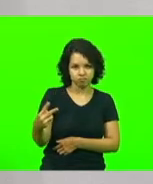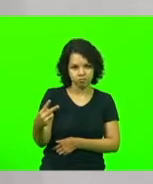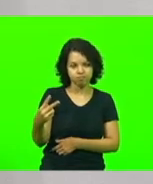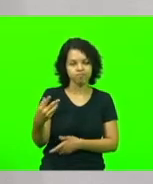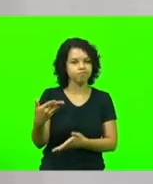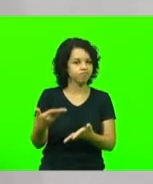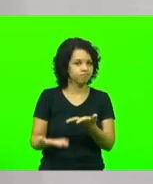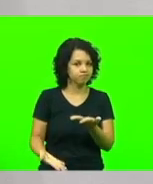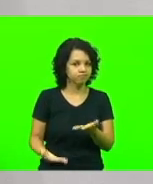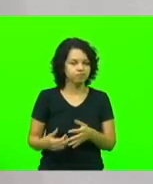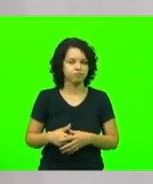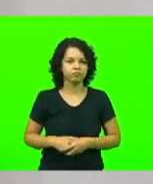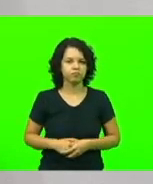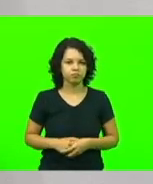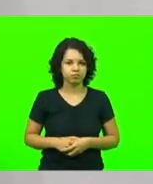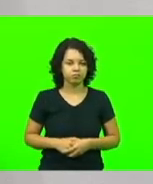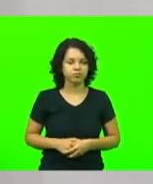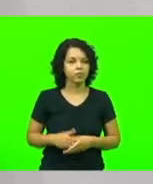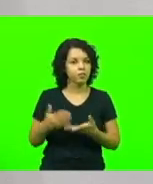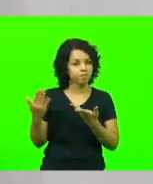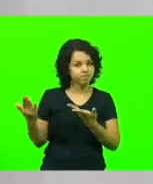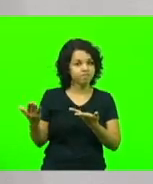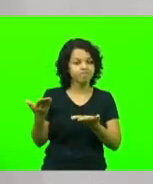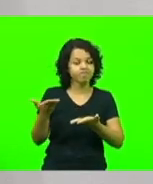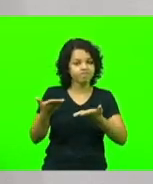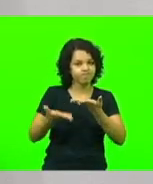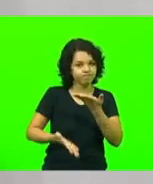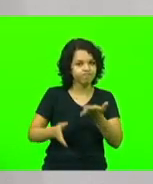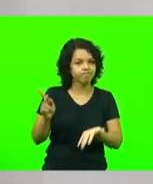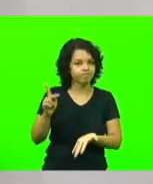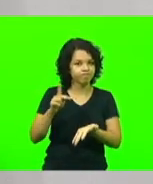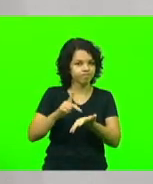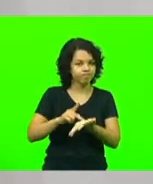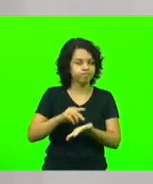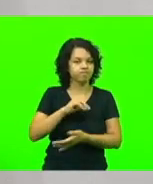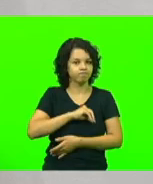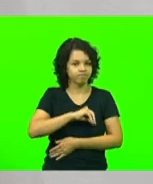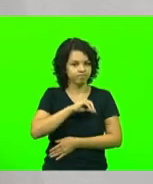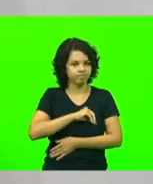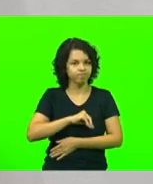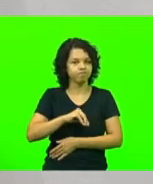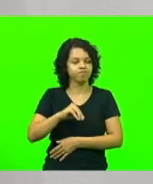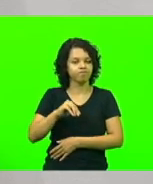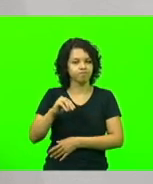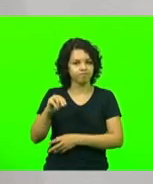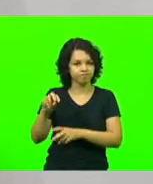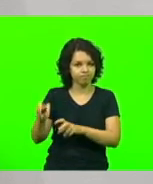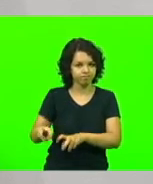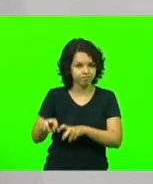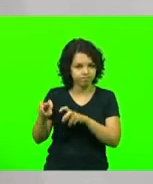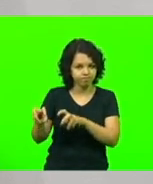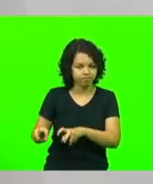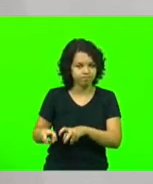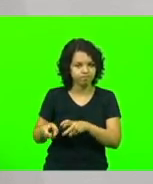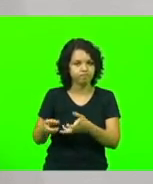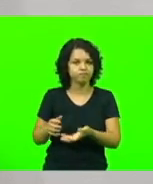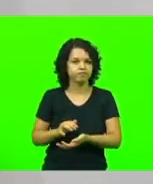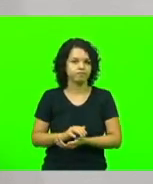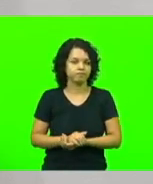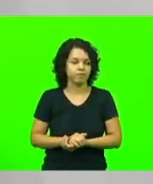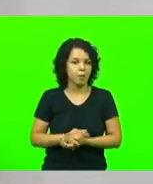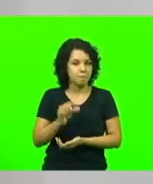22%. Essas perdas aqui são concretas, é lá na renda do agricultor, do produtor, né? Então, não é